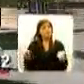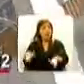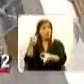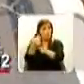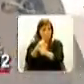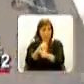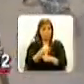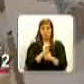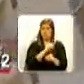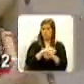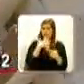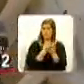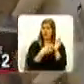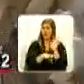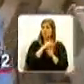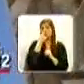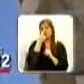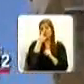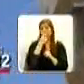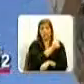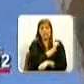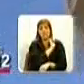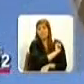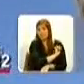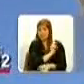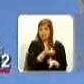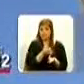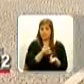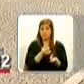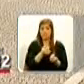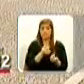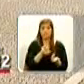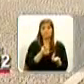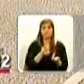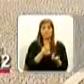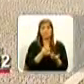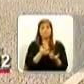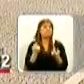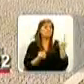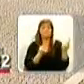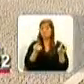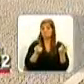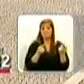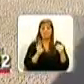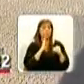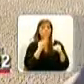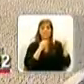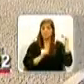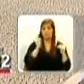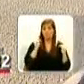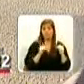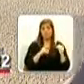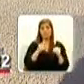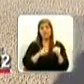Os bancos dão condições preferenciais aos seus próprios imóveis. Não há nenhuma distinção, uns mais que outros. Depende da sua carteira